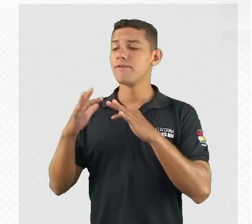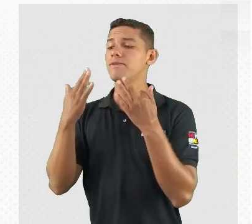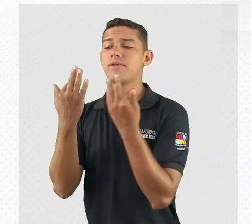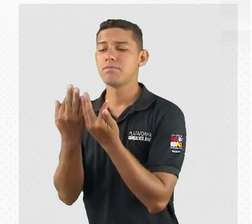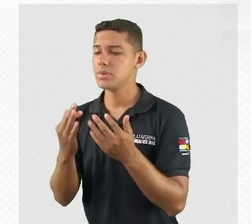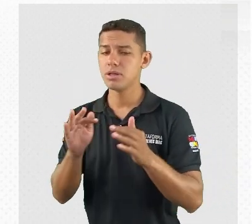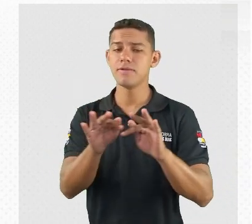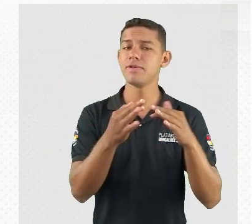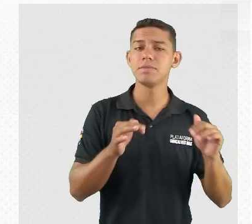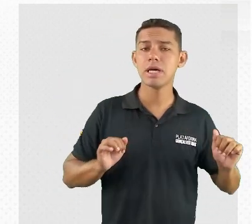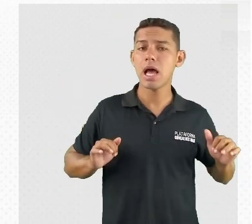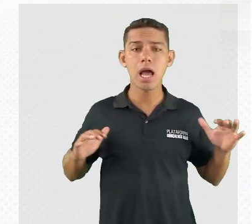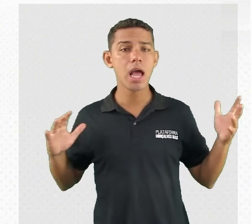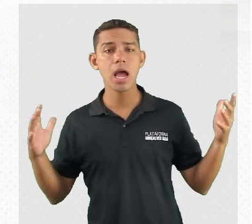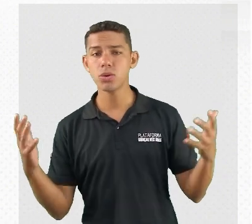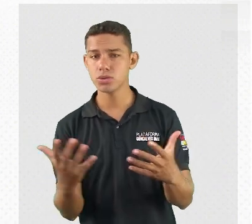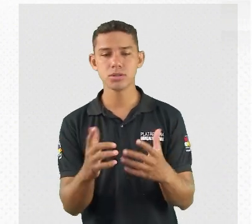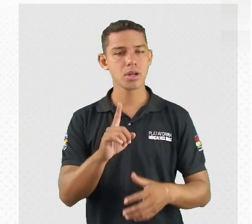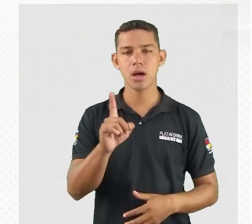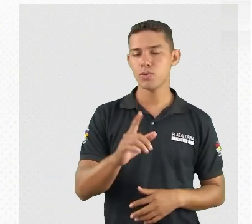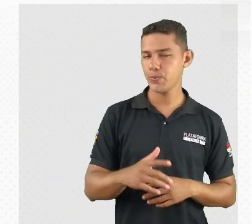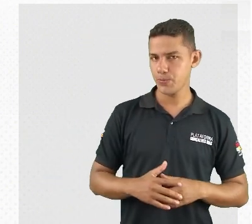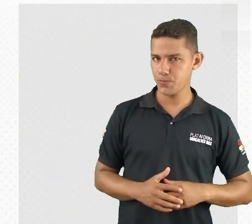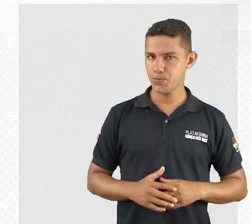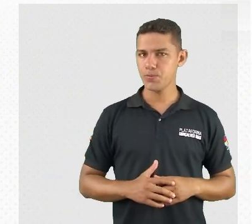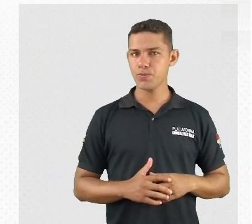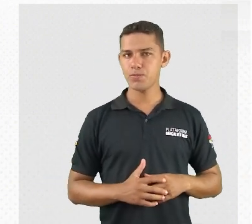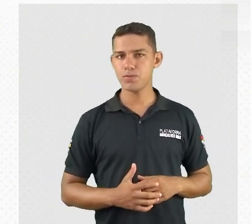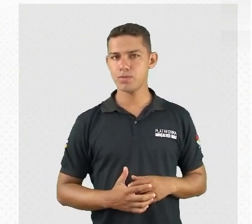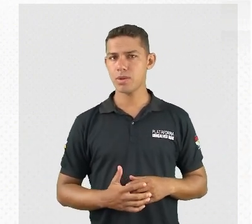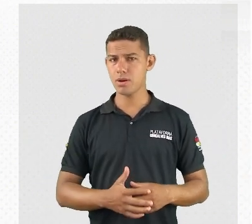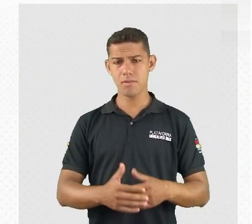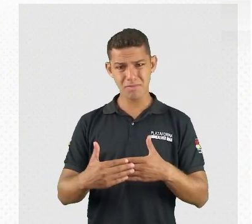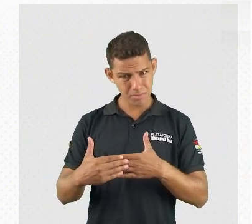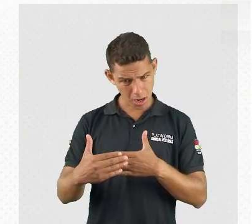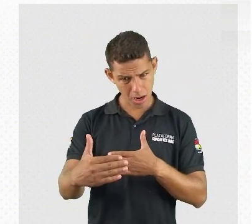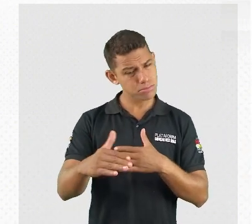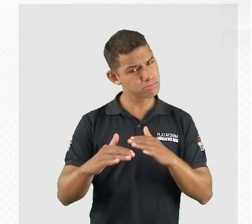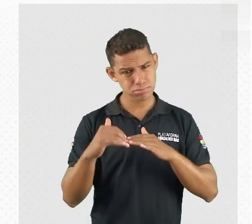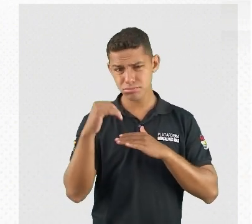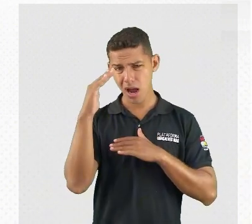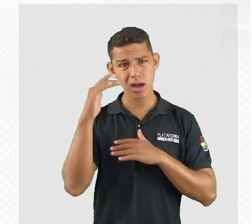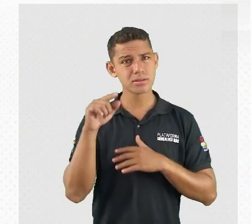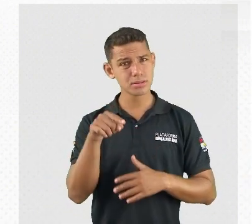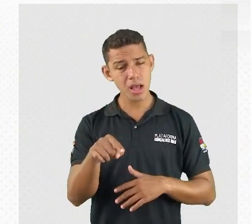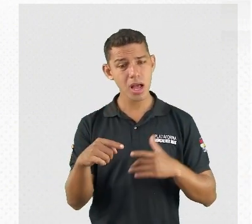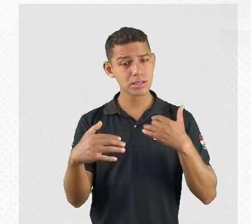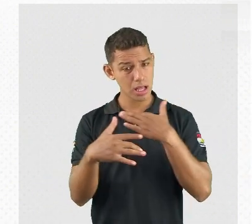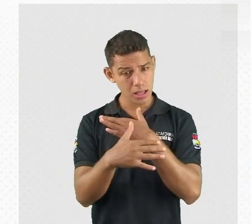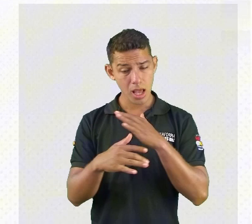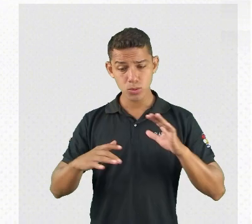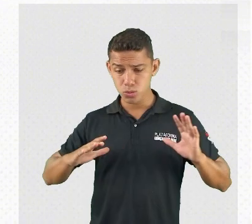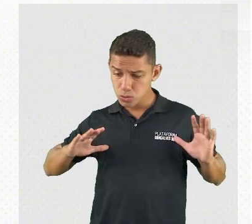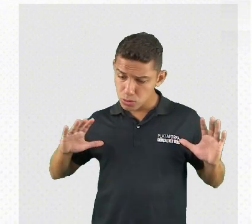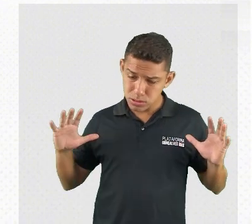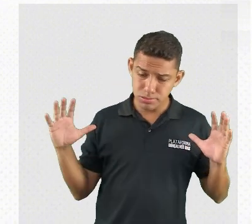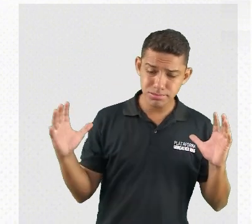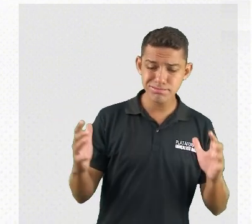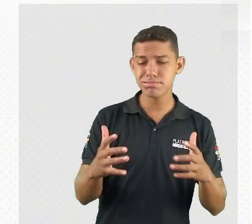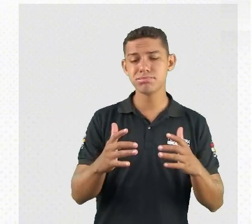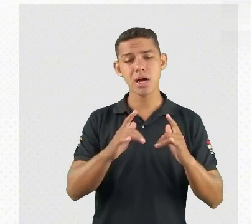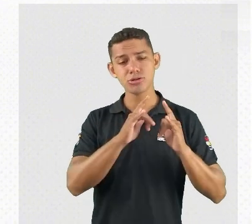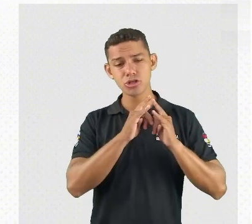né, reunidas. Pelo contrário, aliás, muito além disso, a polis ela é um conjunto de